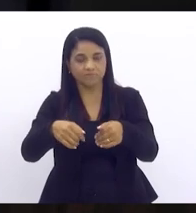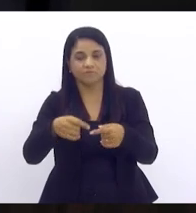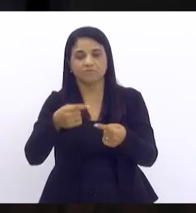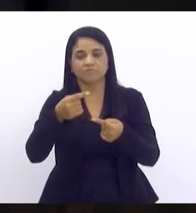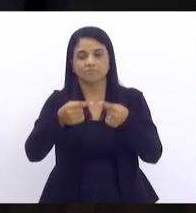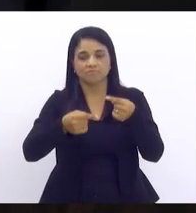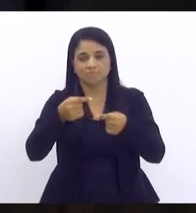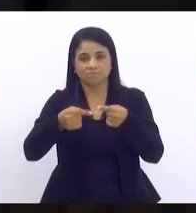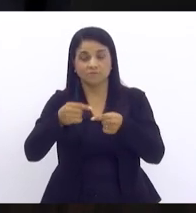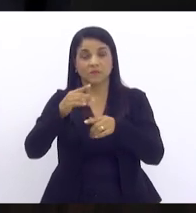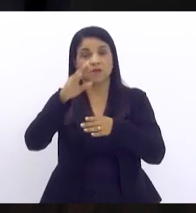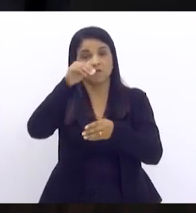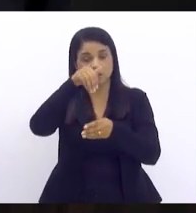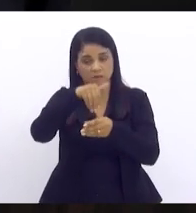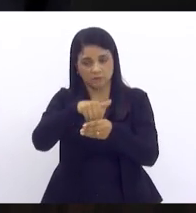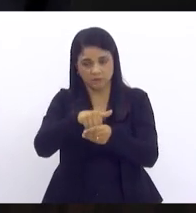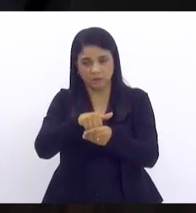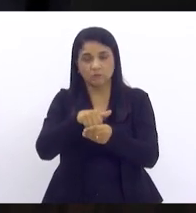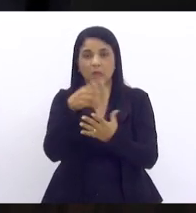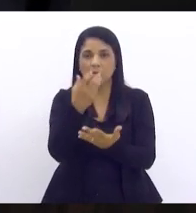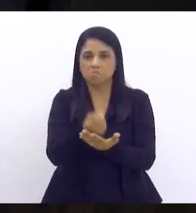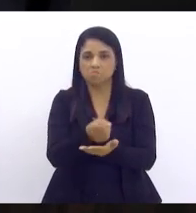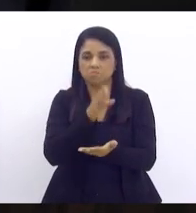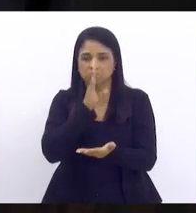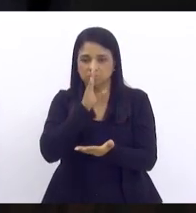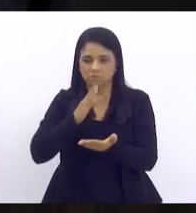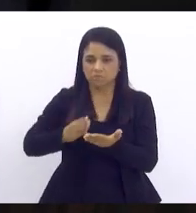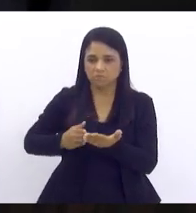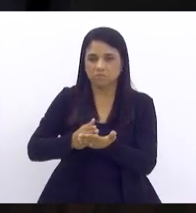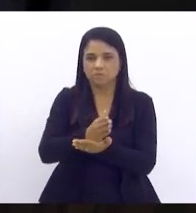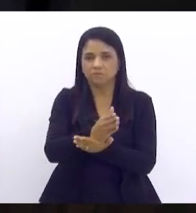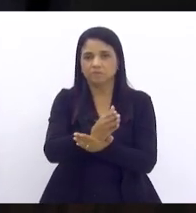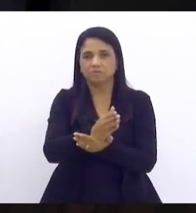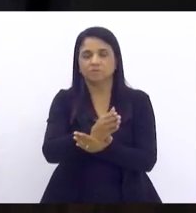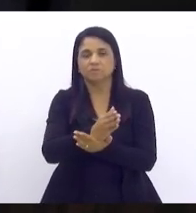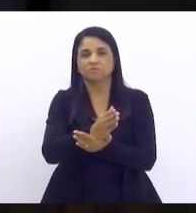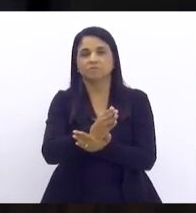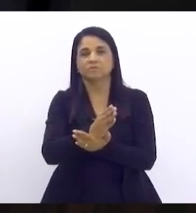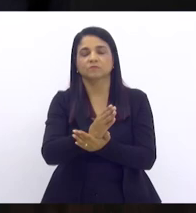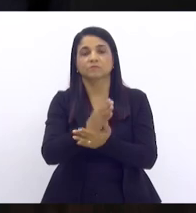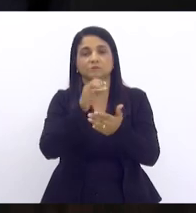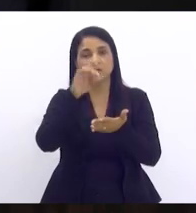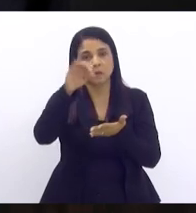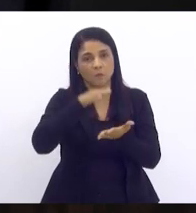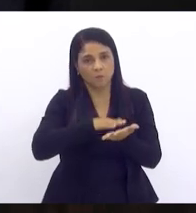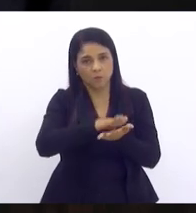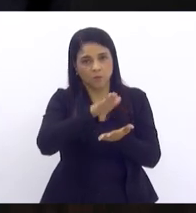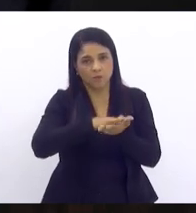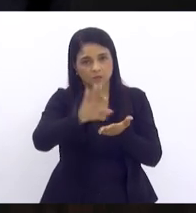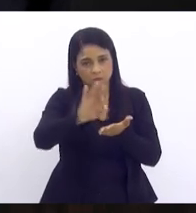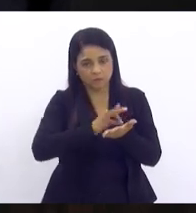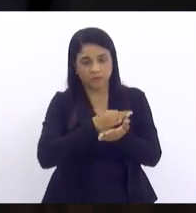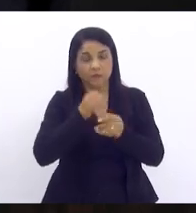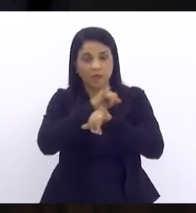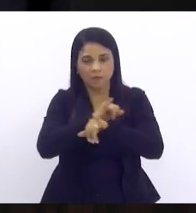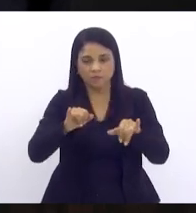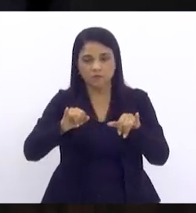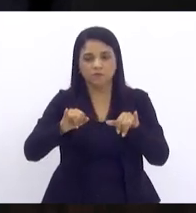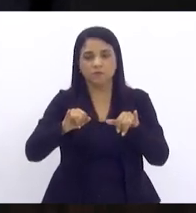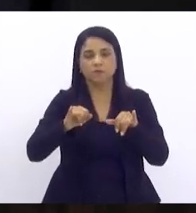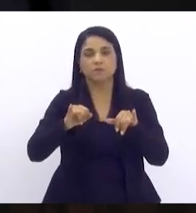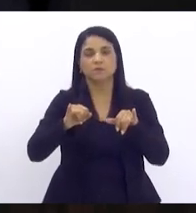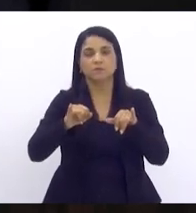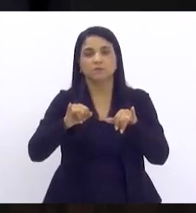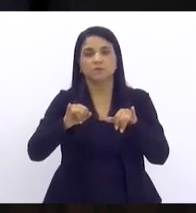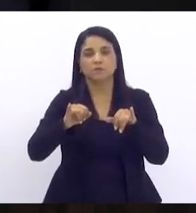a discussão. Em votação, senhores que aprovam, permaneçam como estão. Aprovado, vai à publicação. Anuncio,